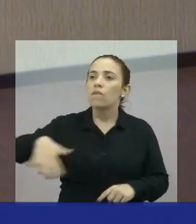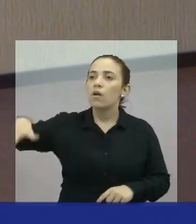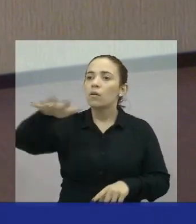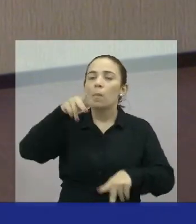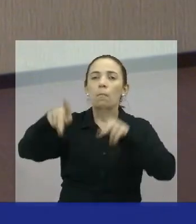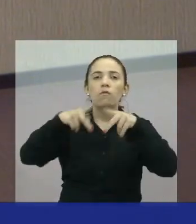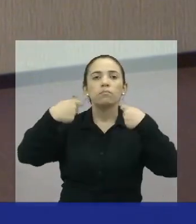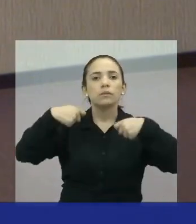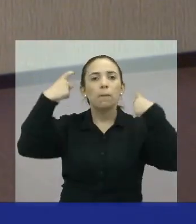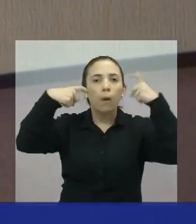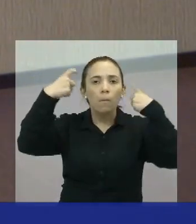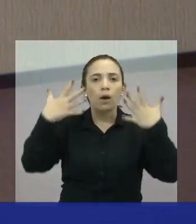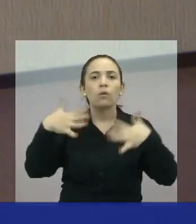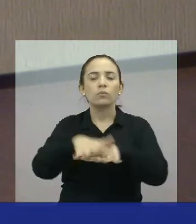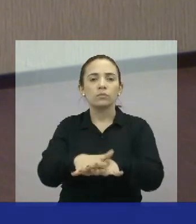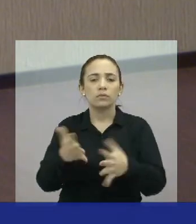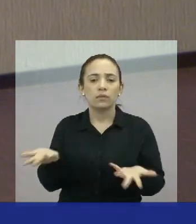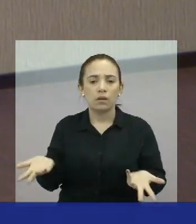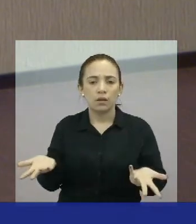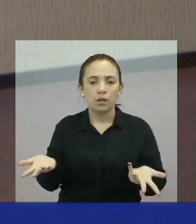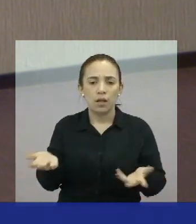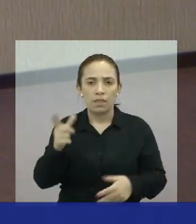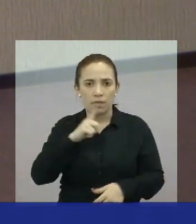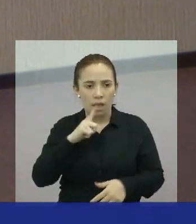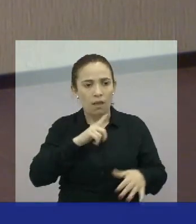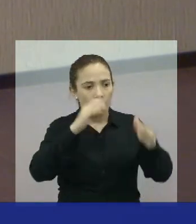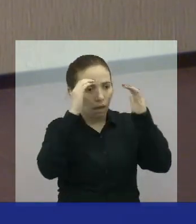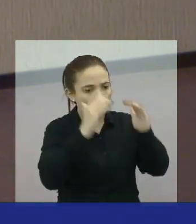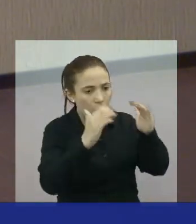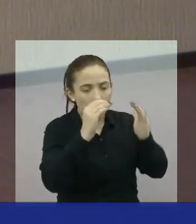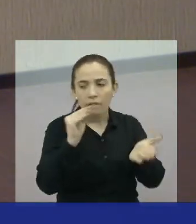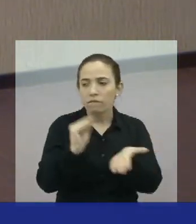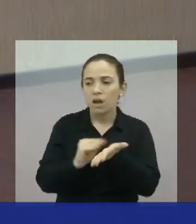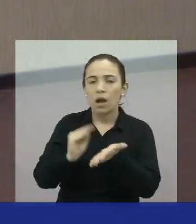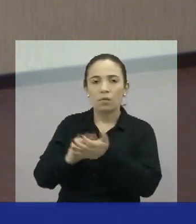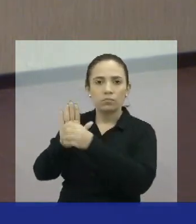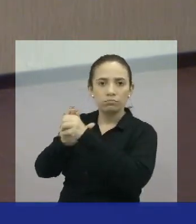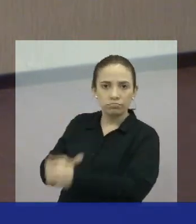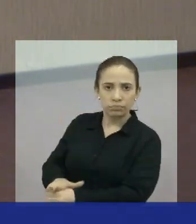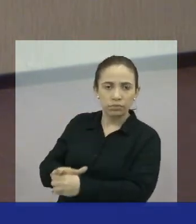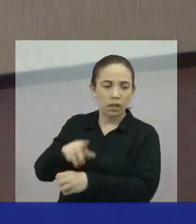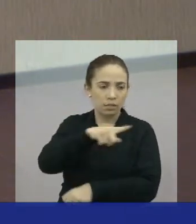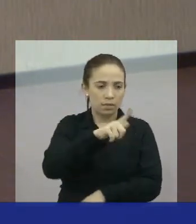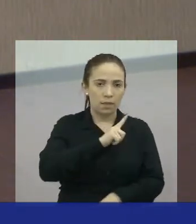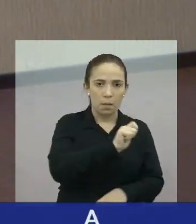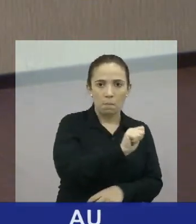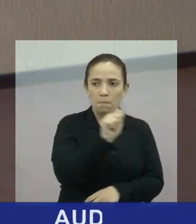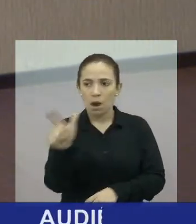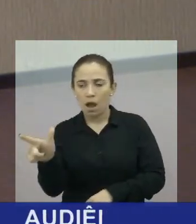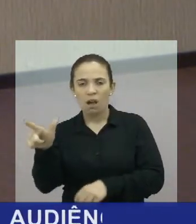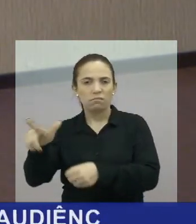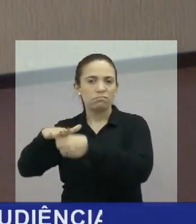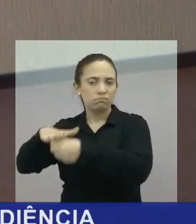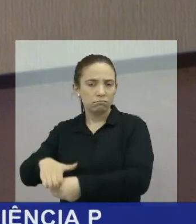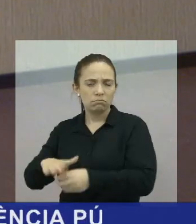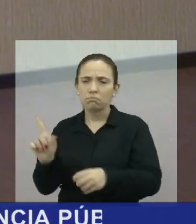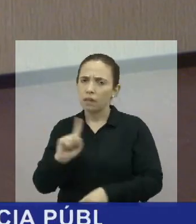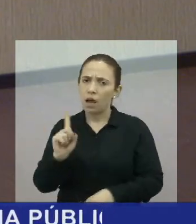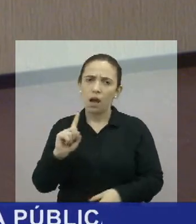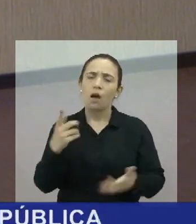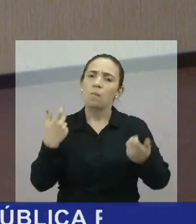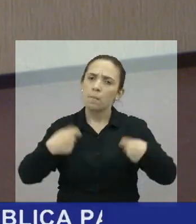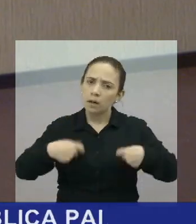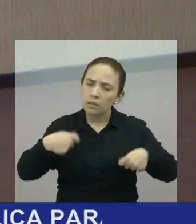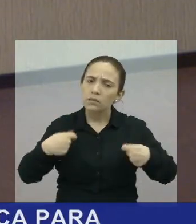fica difícil. Uma Fortaleza para uns e para outros não. Uns merecem mais, outros merecem menos. Eu não defendo isso.